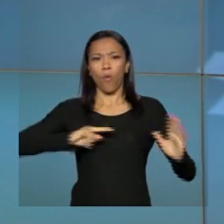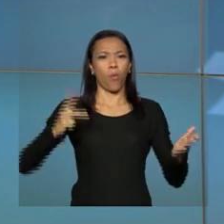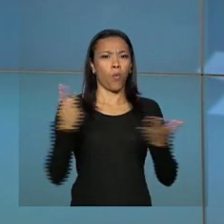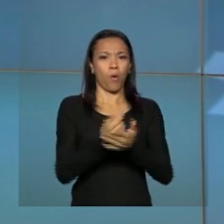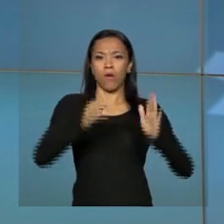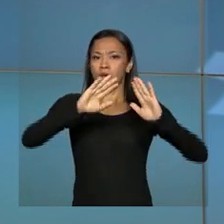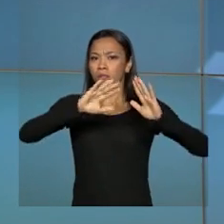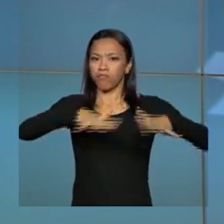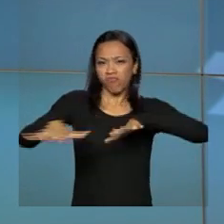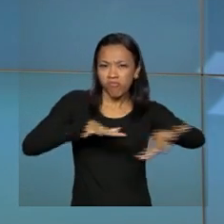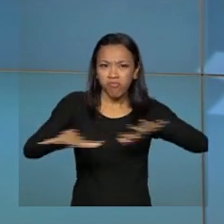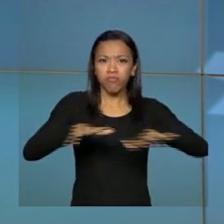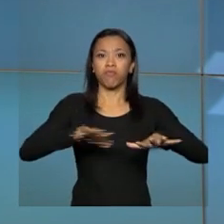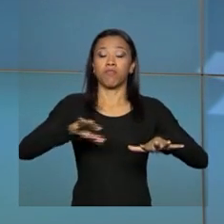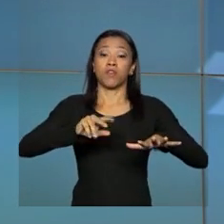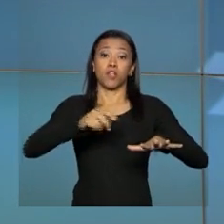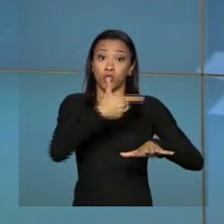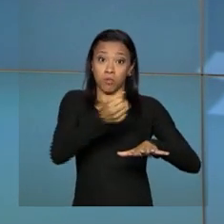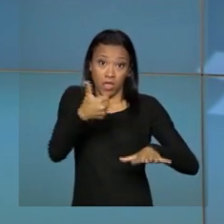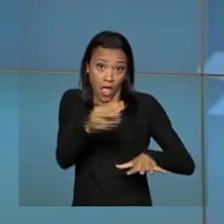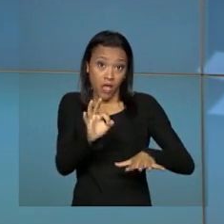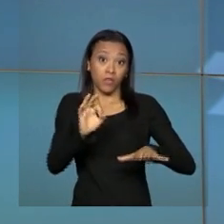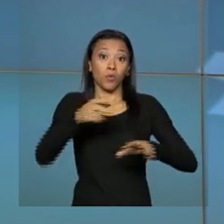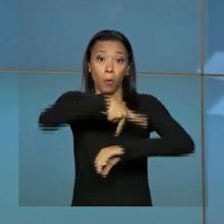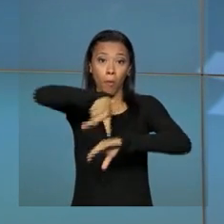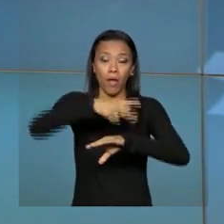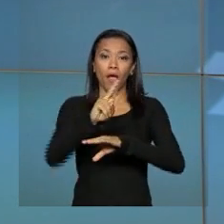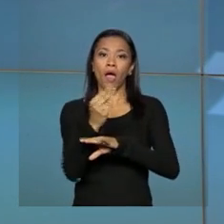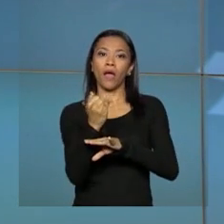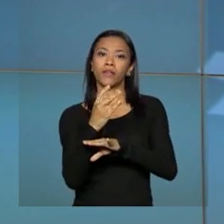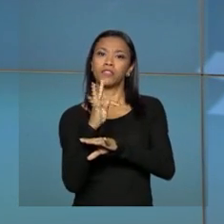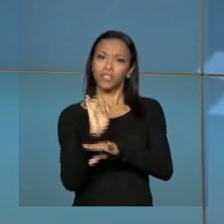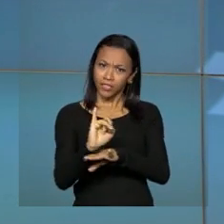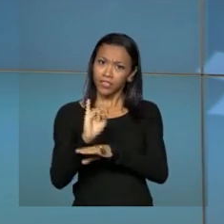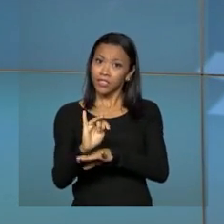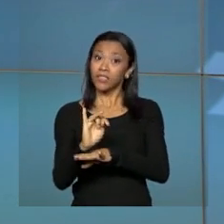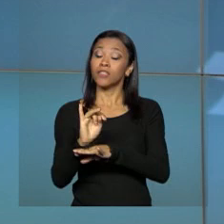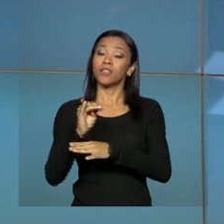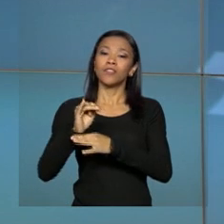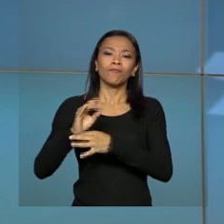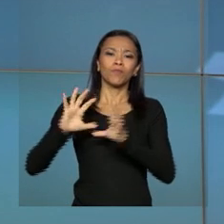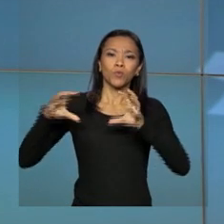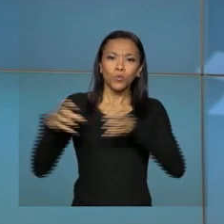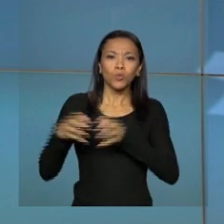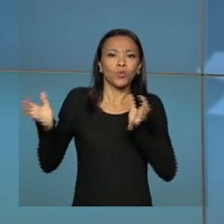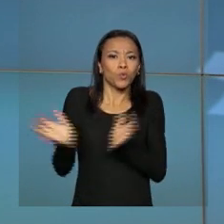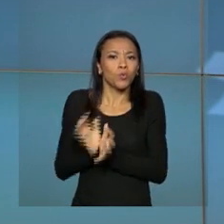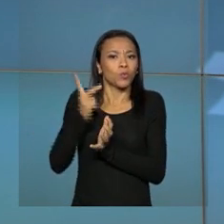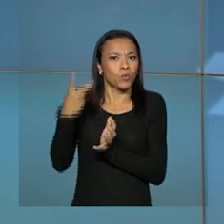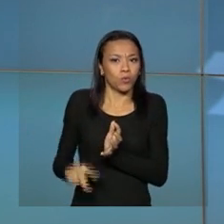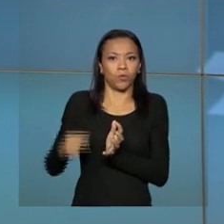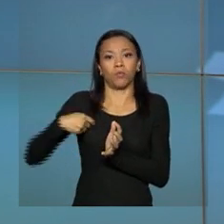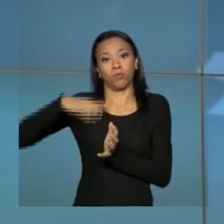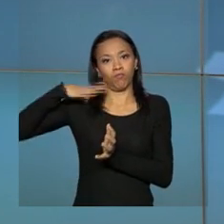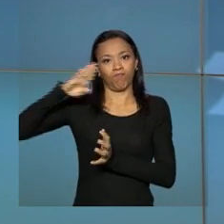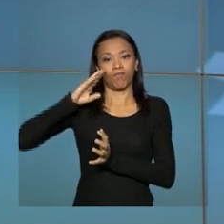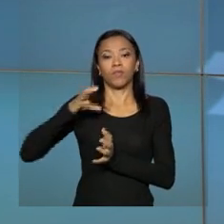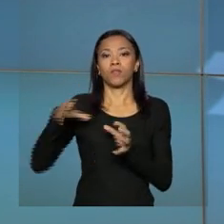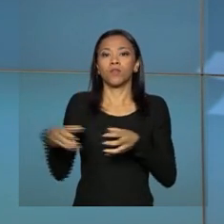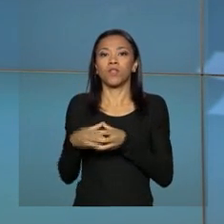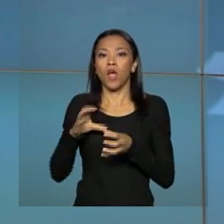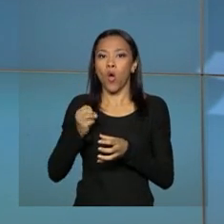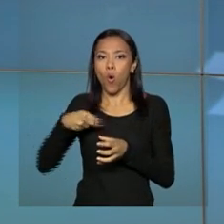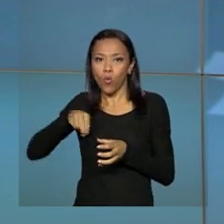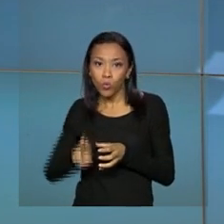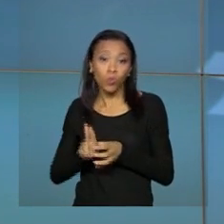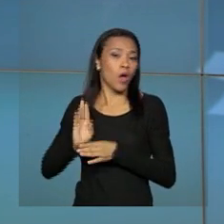terremoto em 2010, o Haiti vem recebendo ajuda humanitária da Missão de Paz da ONU. Vários países prestam